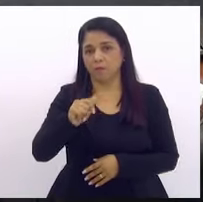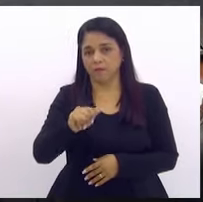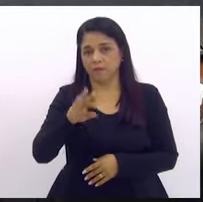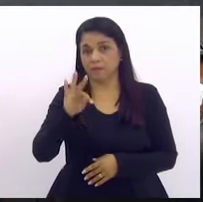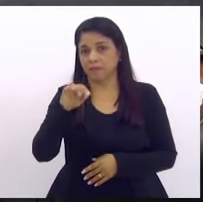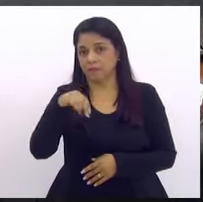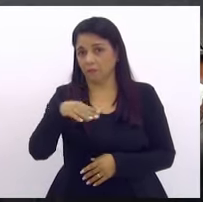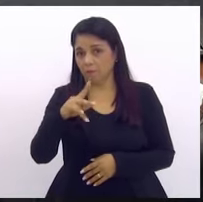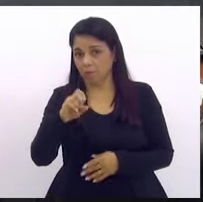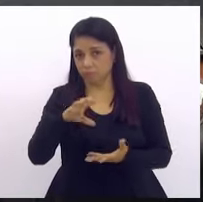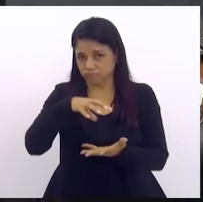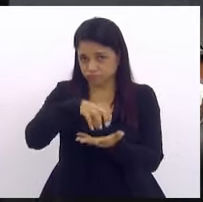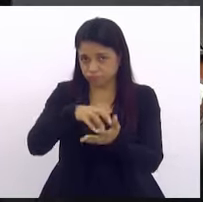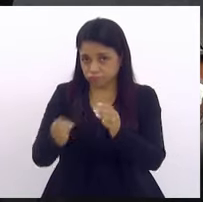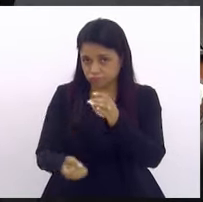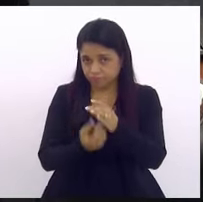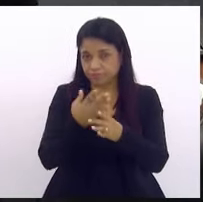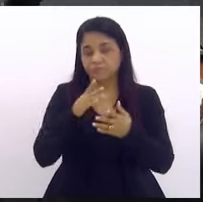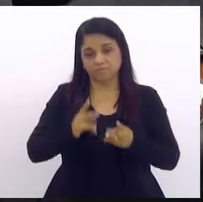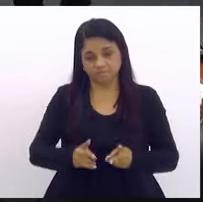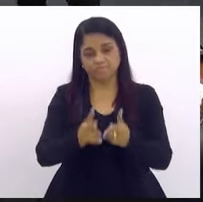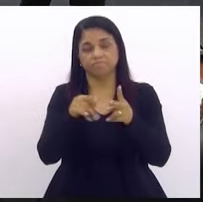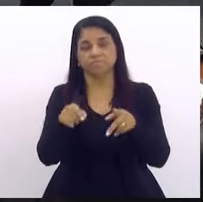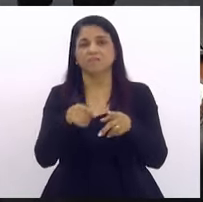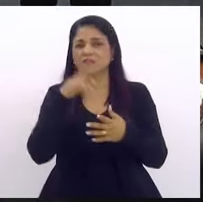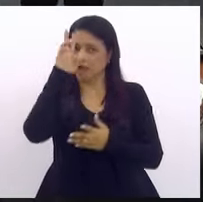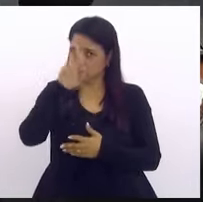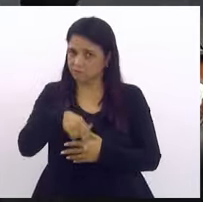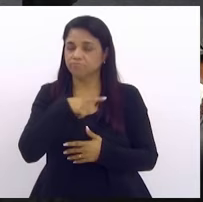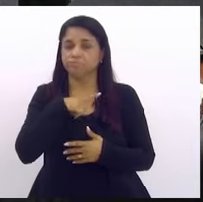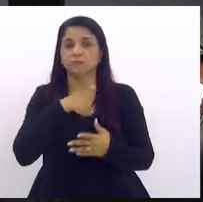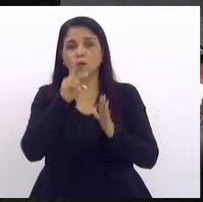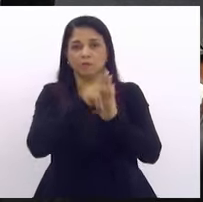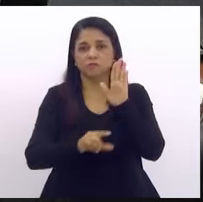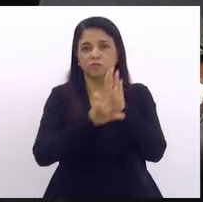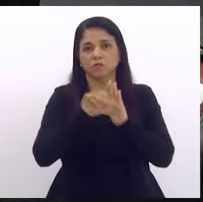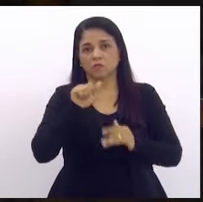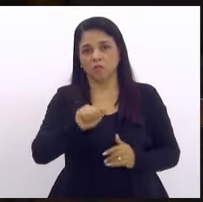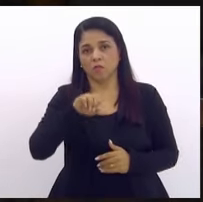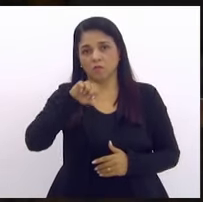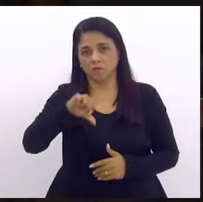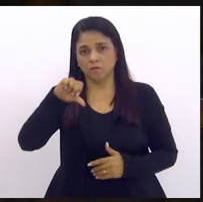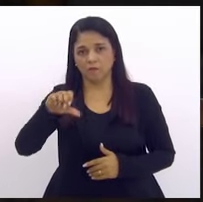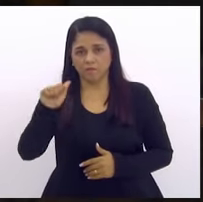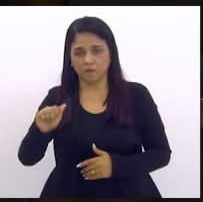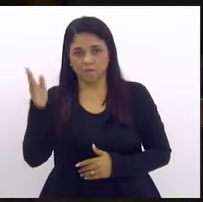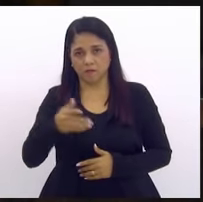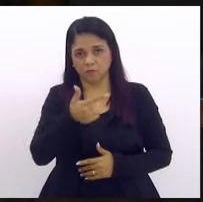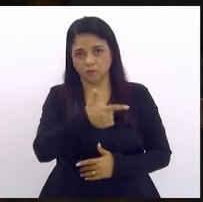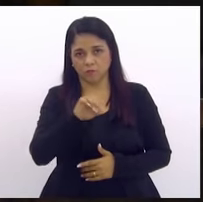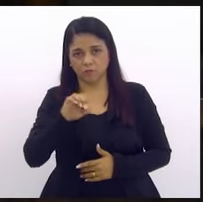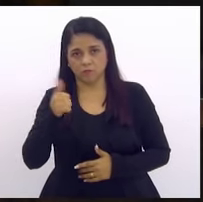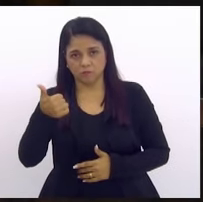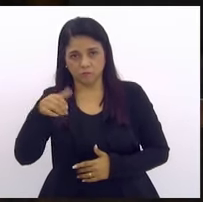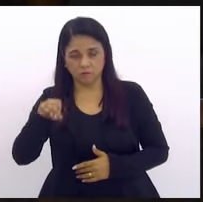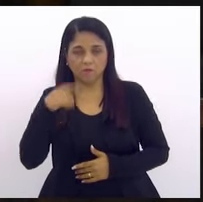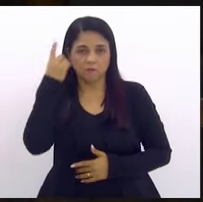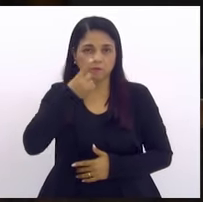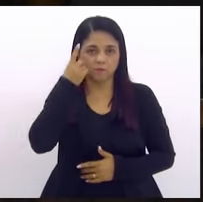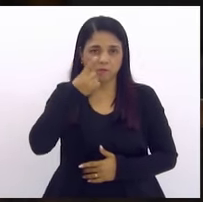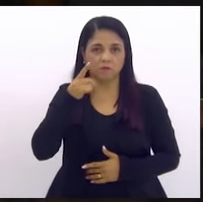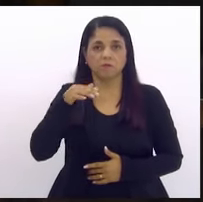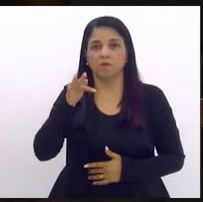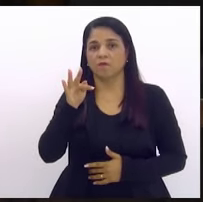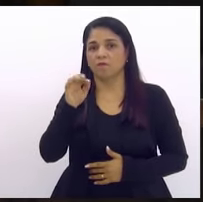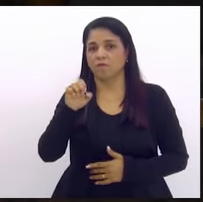vamos seguir. Veto total posto ao projeto de lei número 999-A de 2019, de autoria do deputado